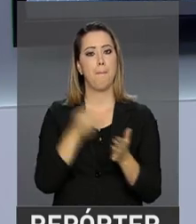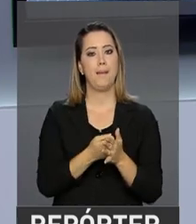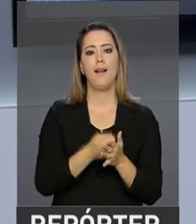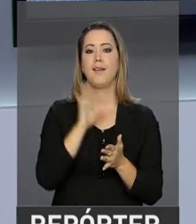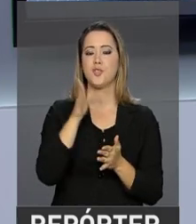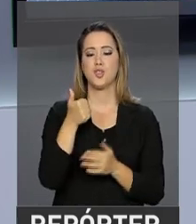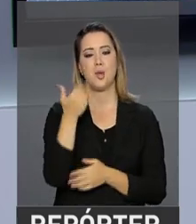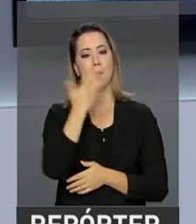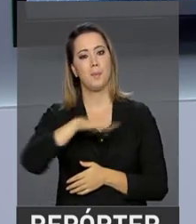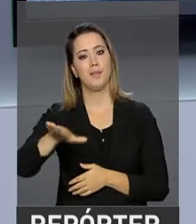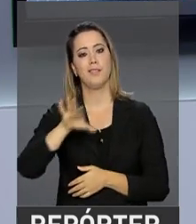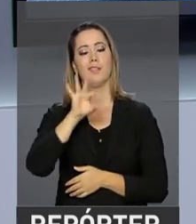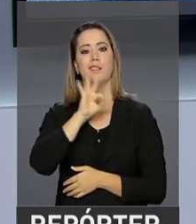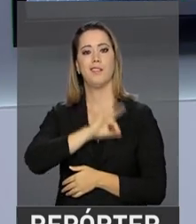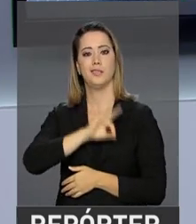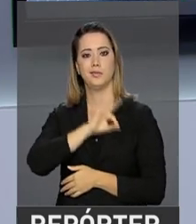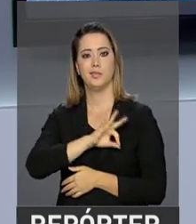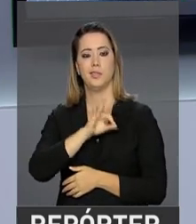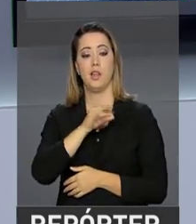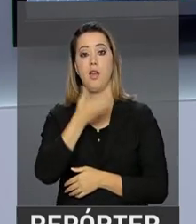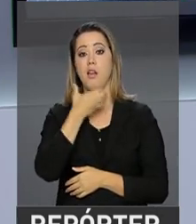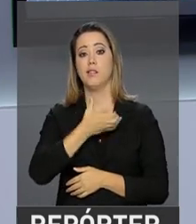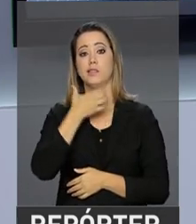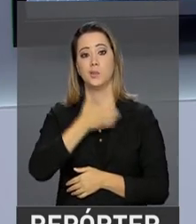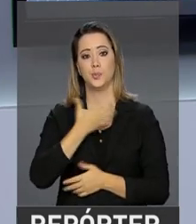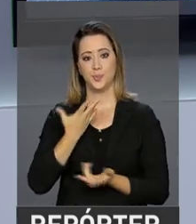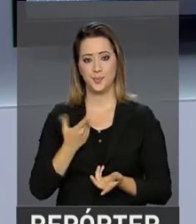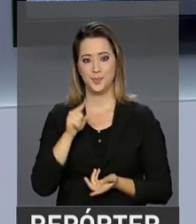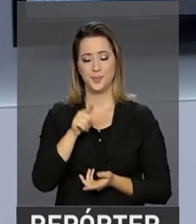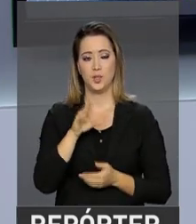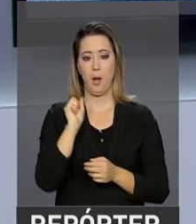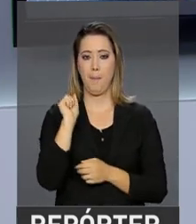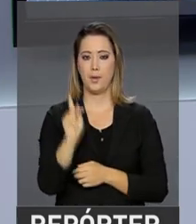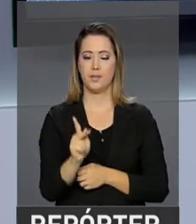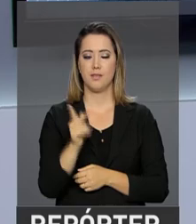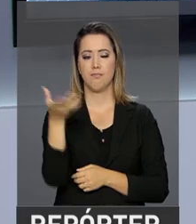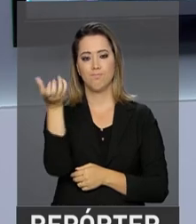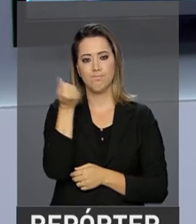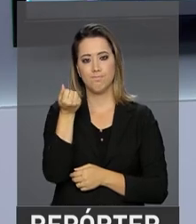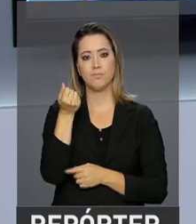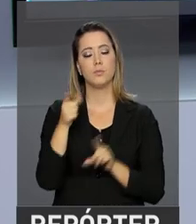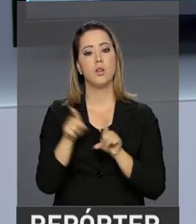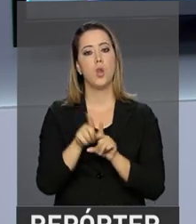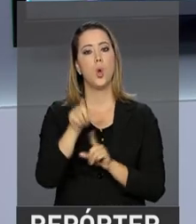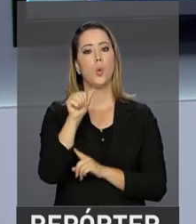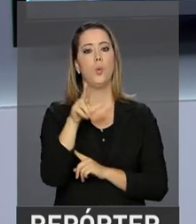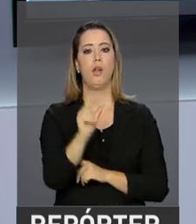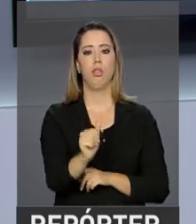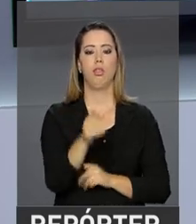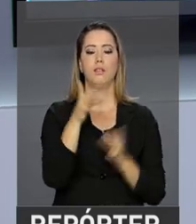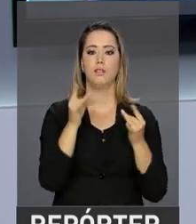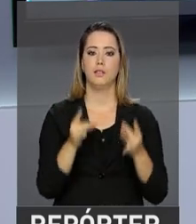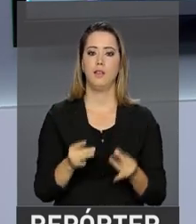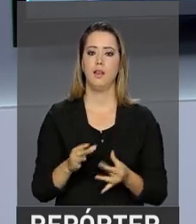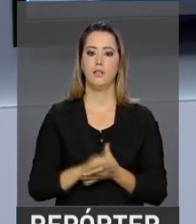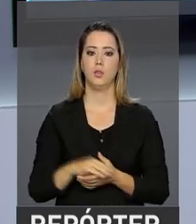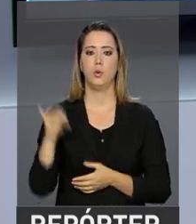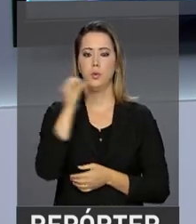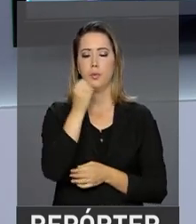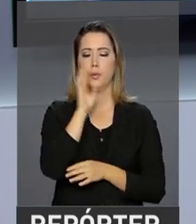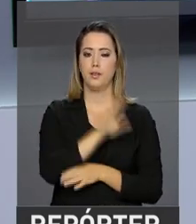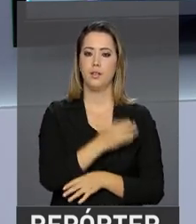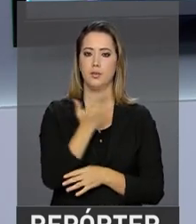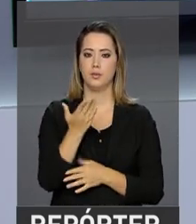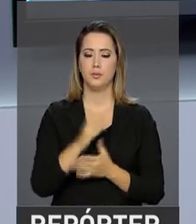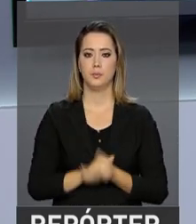13º dos aposentados e pensionistas a rep repóter Luana Karen tem as informações ao vivo pra gente Olá Luana boa tarde